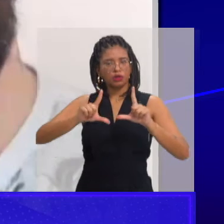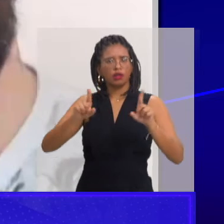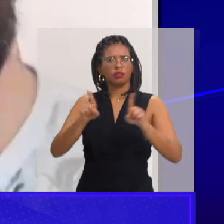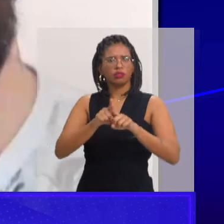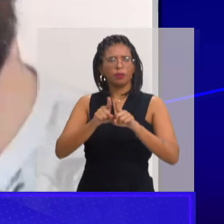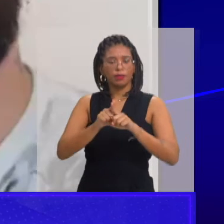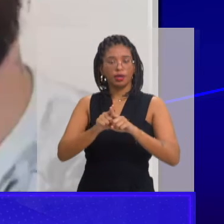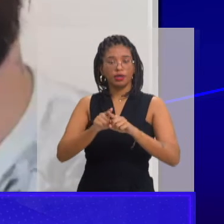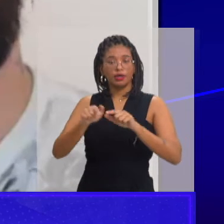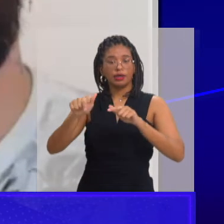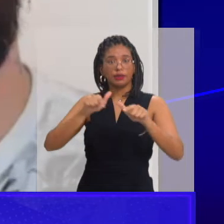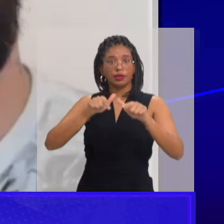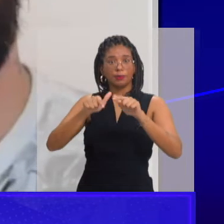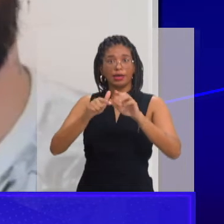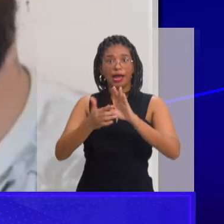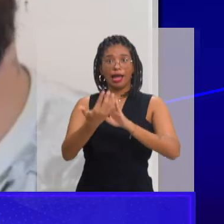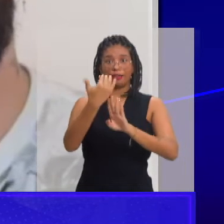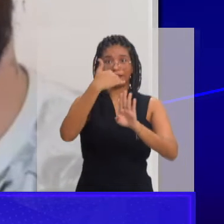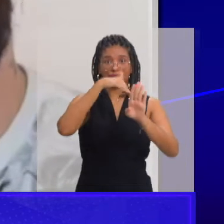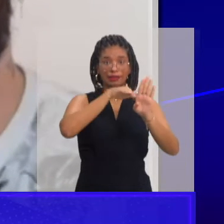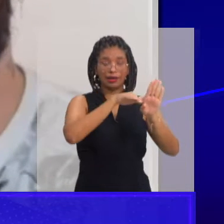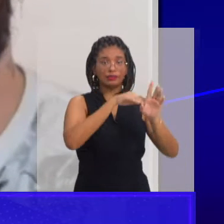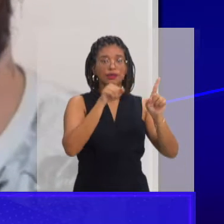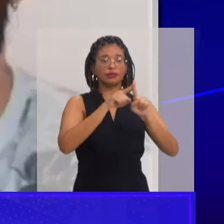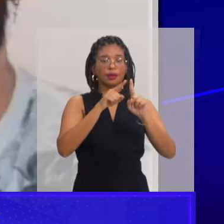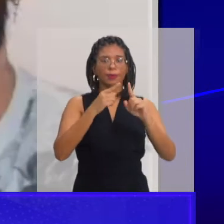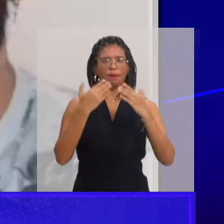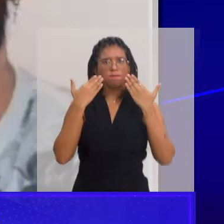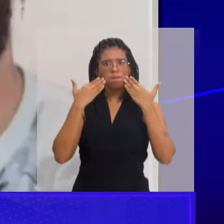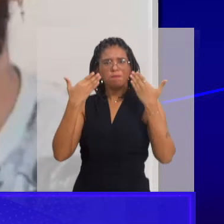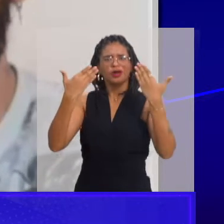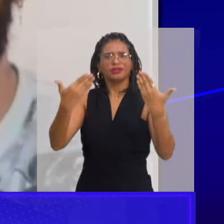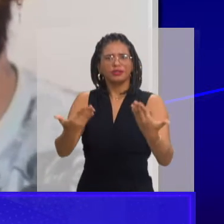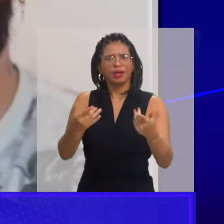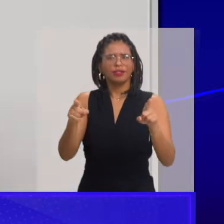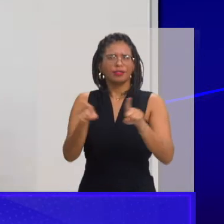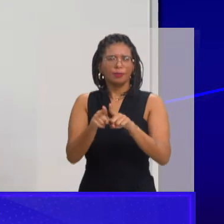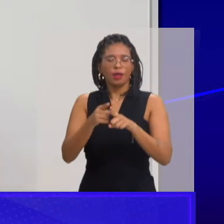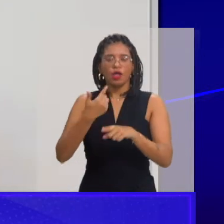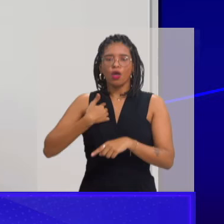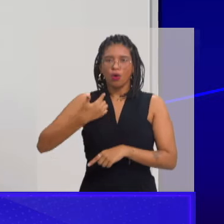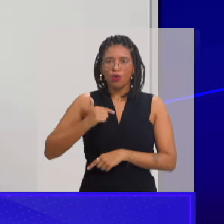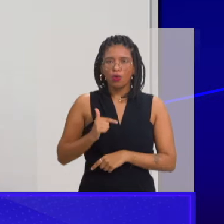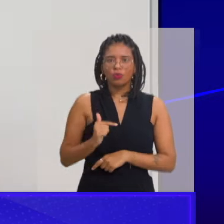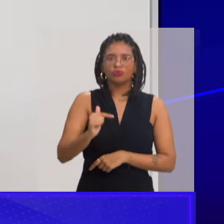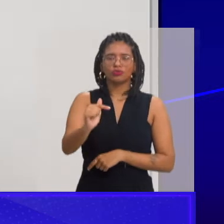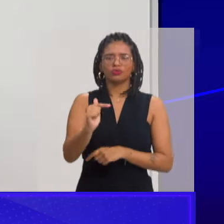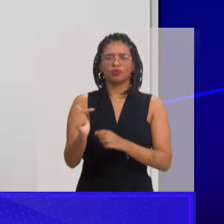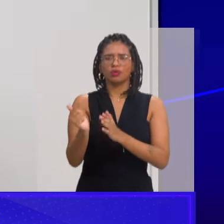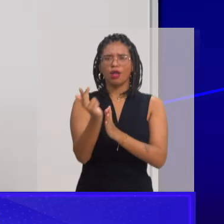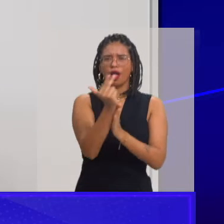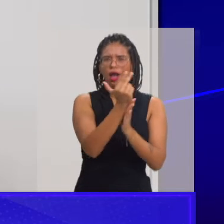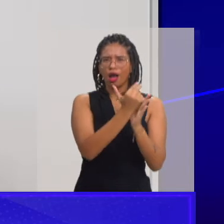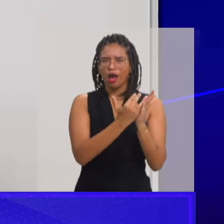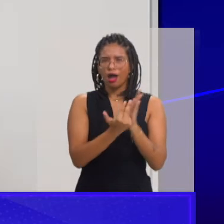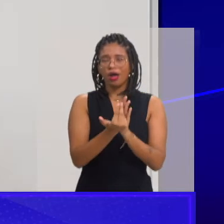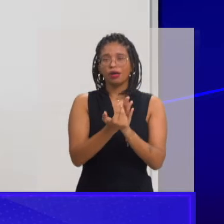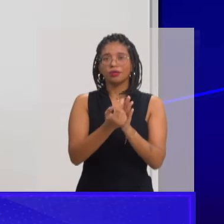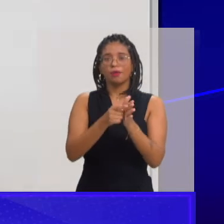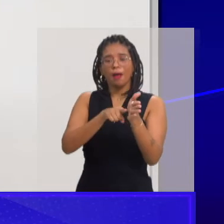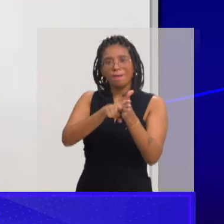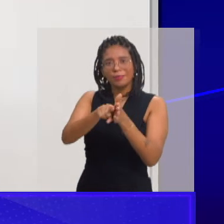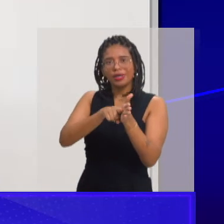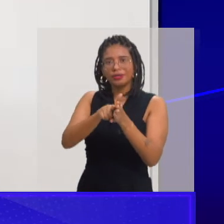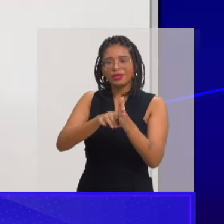lugar de saber. Hoje eu estou na universidade, quase concluindo meu mestrado. Hoje eu estou na TV, ocupando tanto